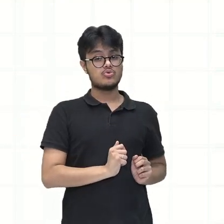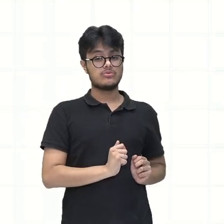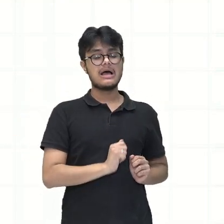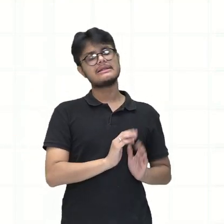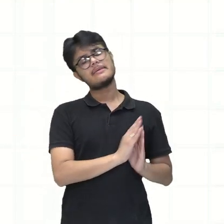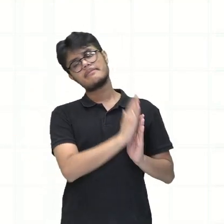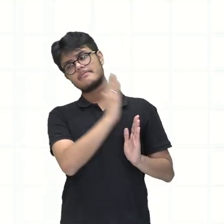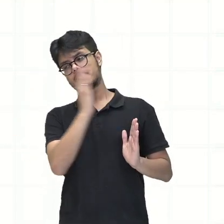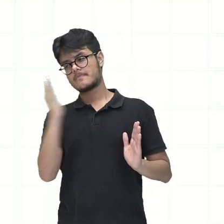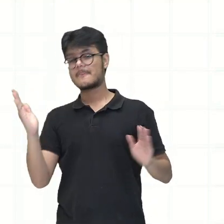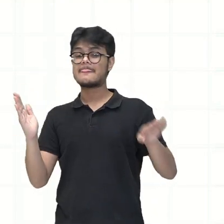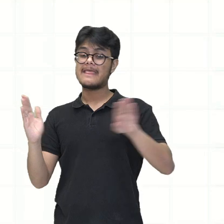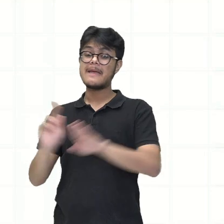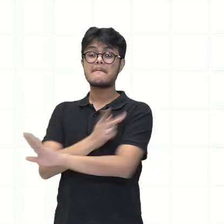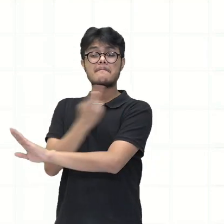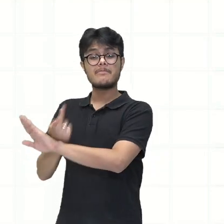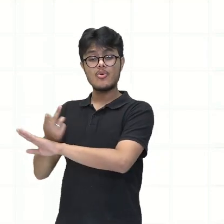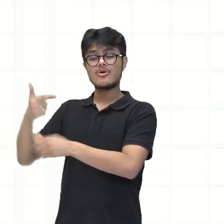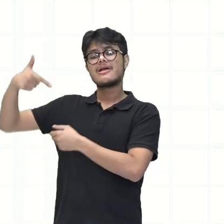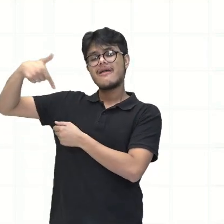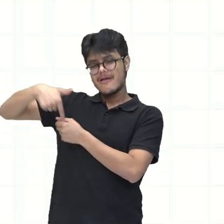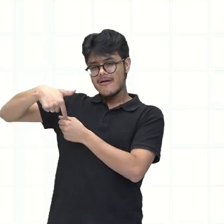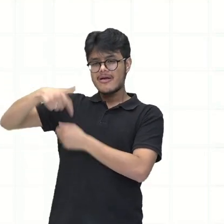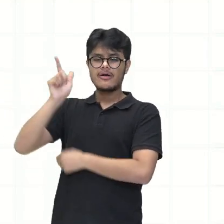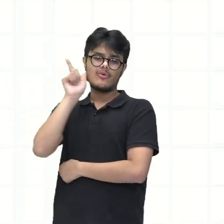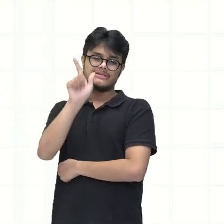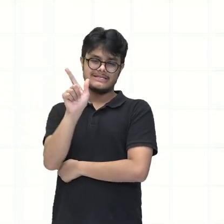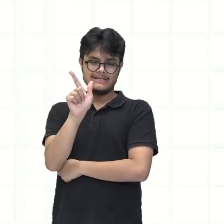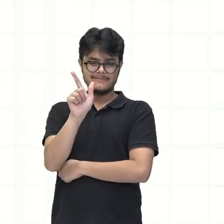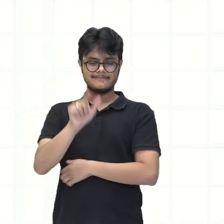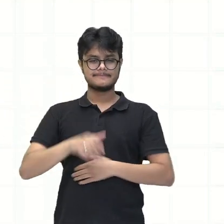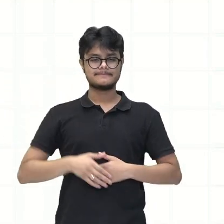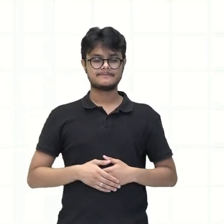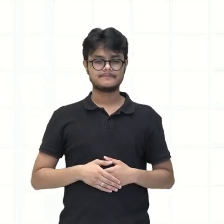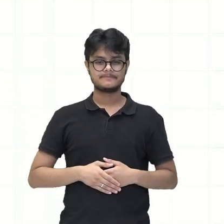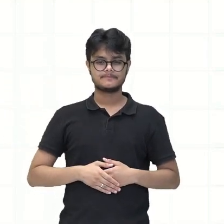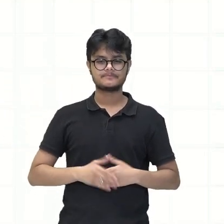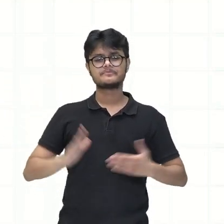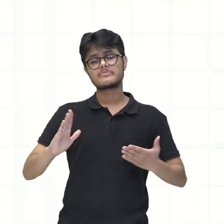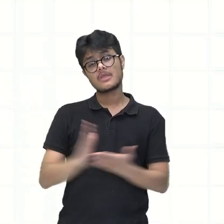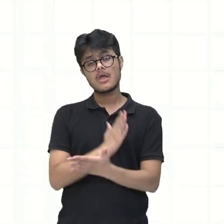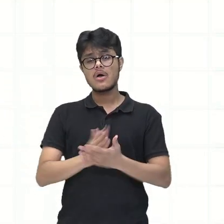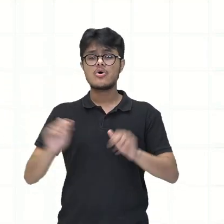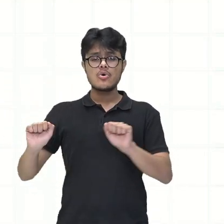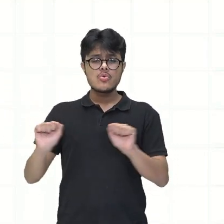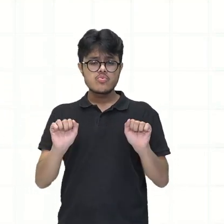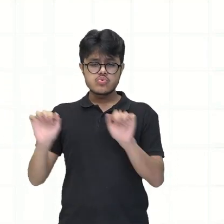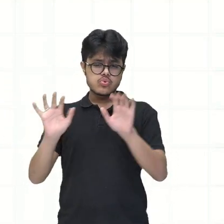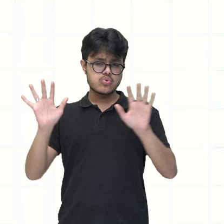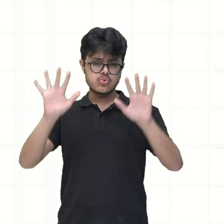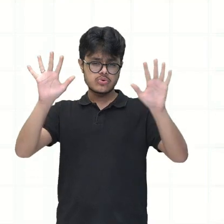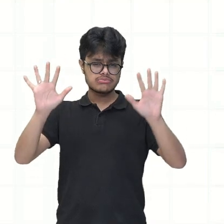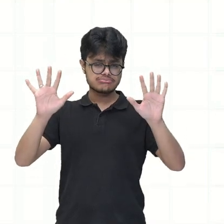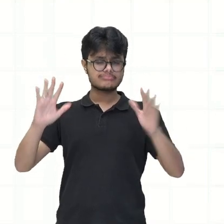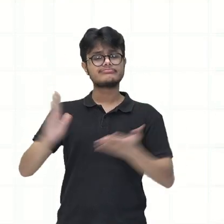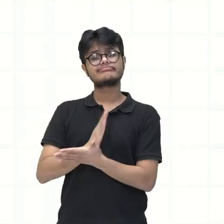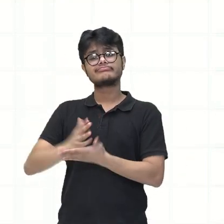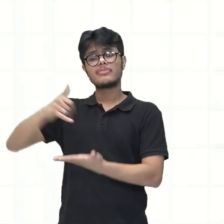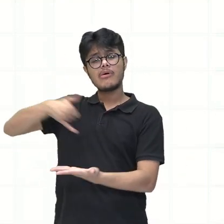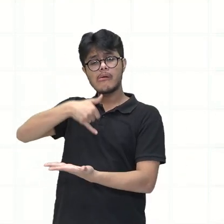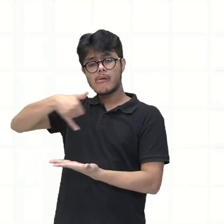processo de refino para separar os diferentes componentes, como gases, óleos leves